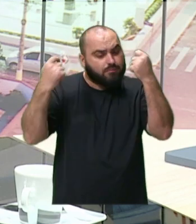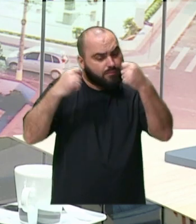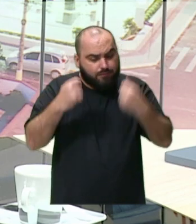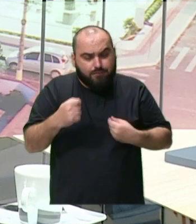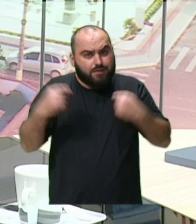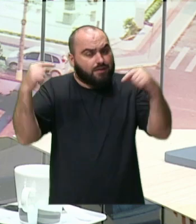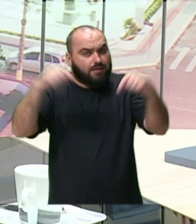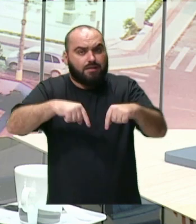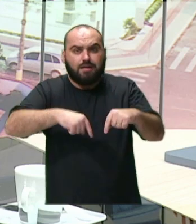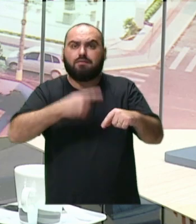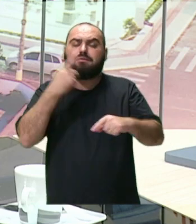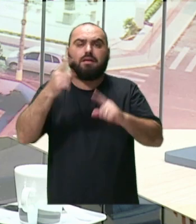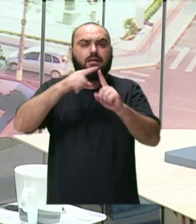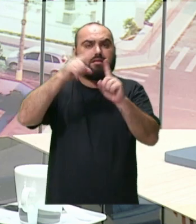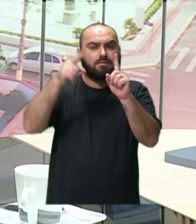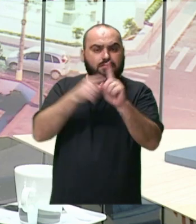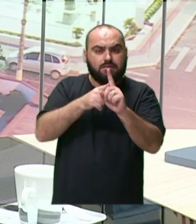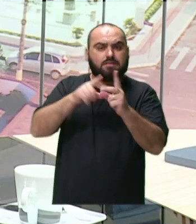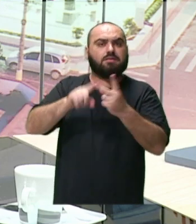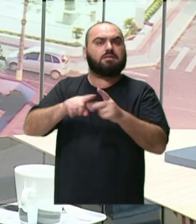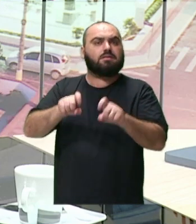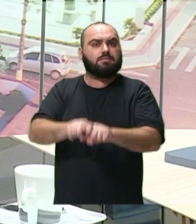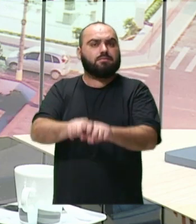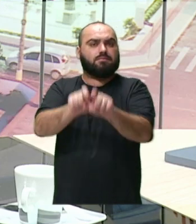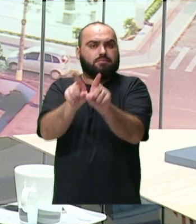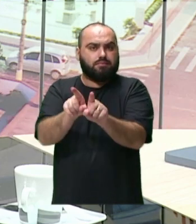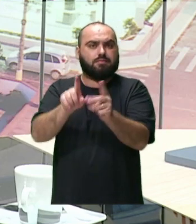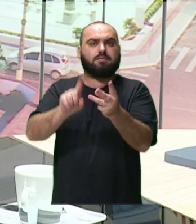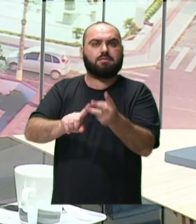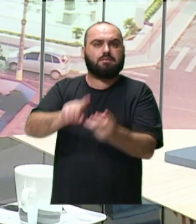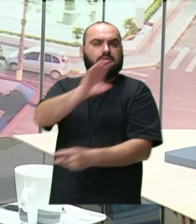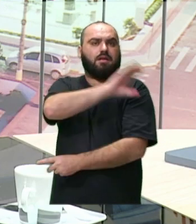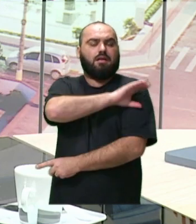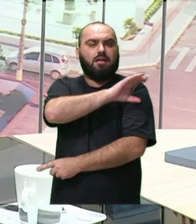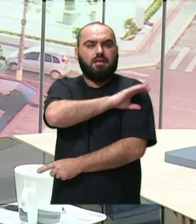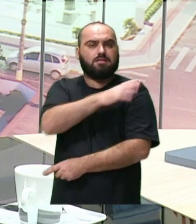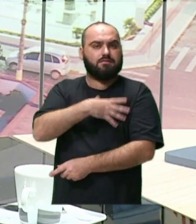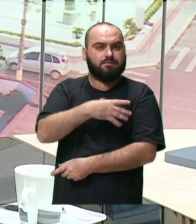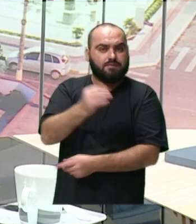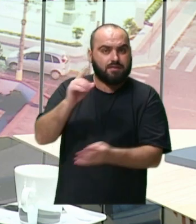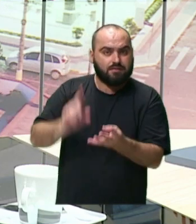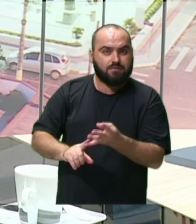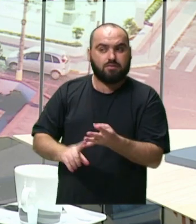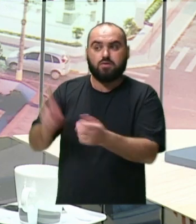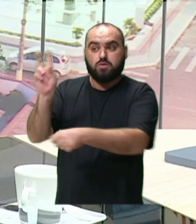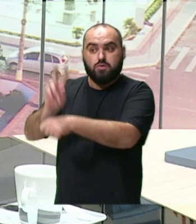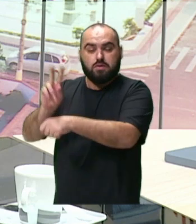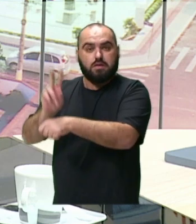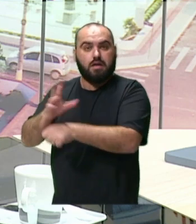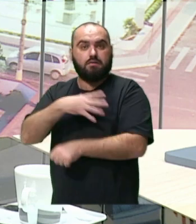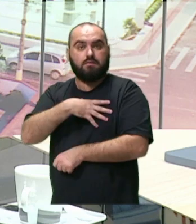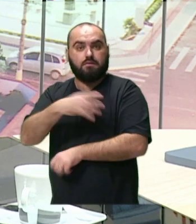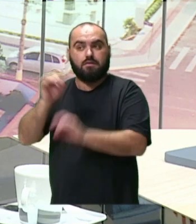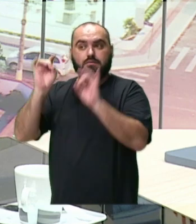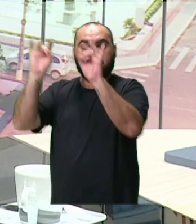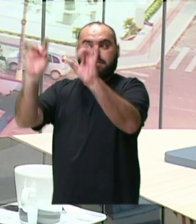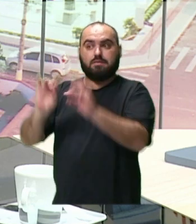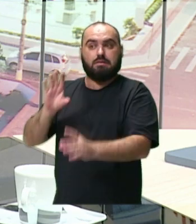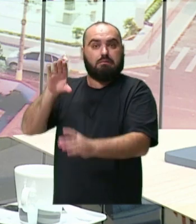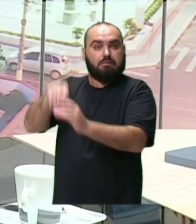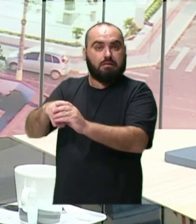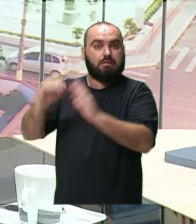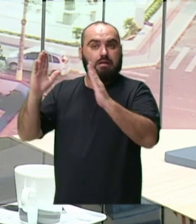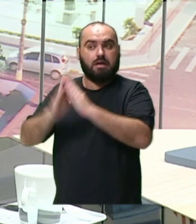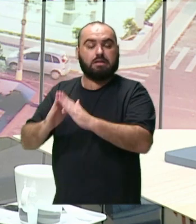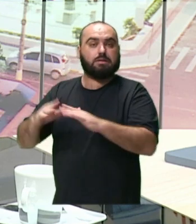sobre a gravidez, para falar sobre o ginecologista, para falar sobre a creche do filho, para falar que cuidar do filho especial em casa é um pouco mais